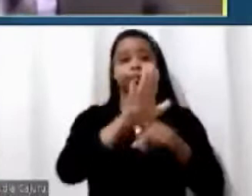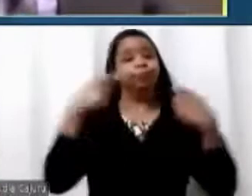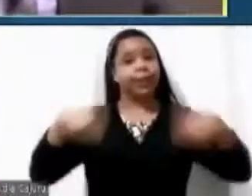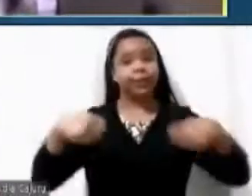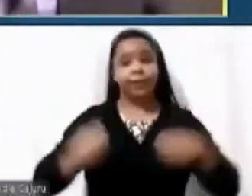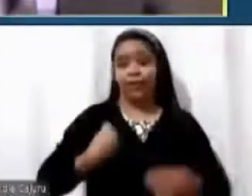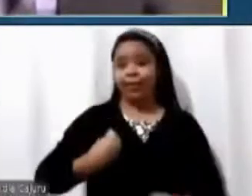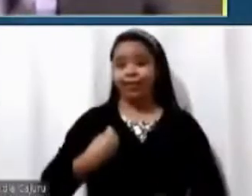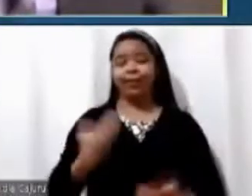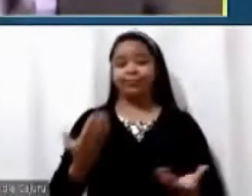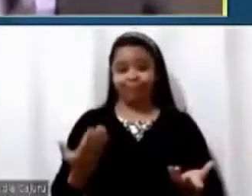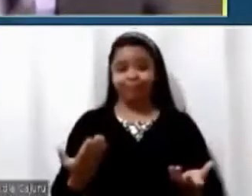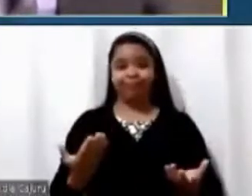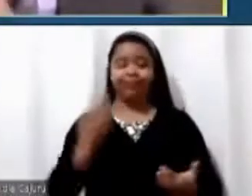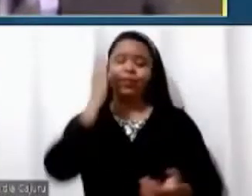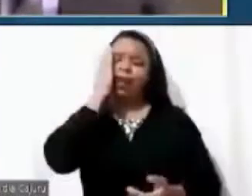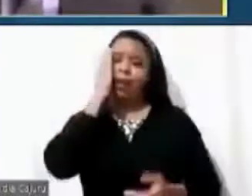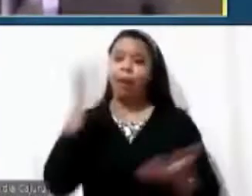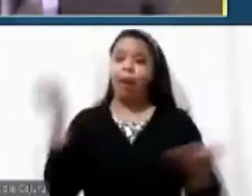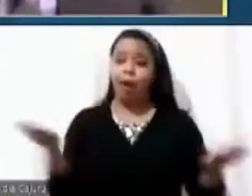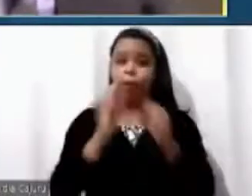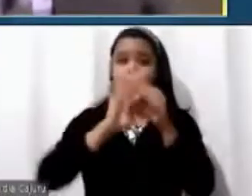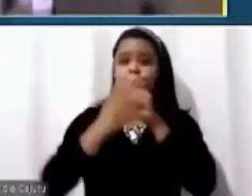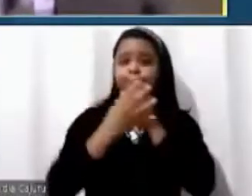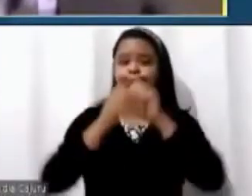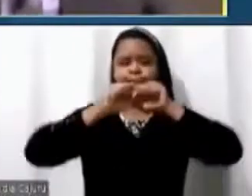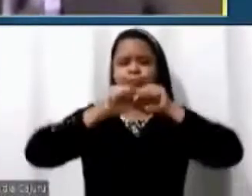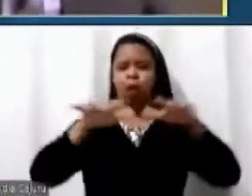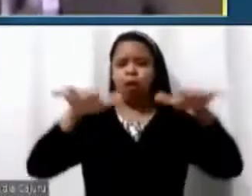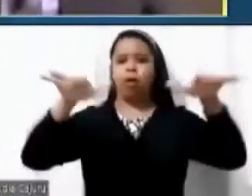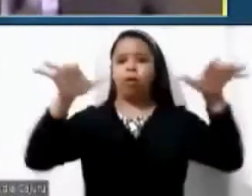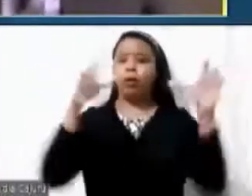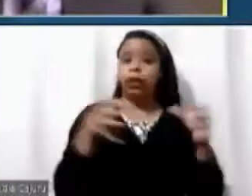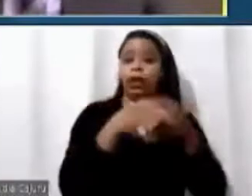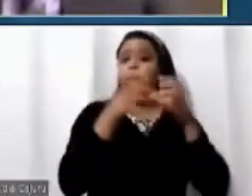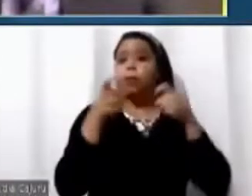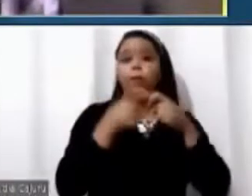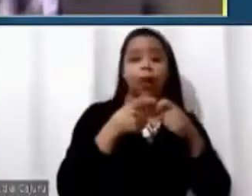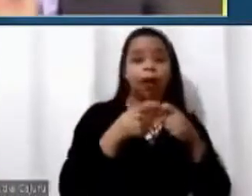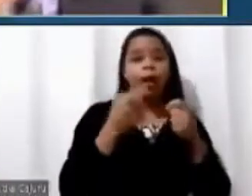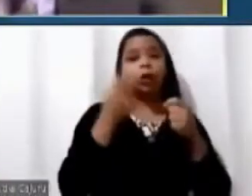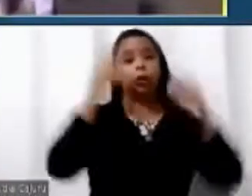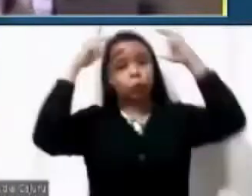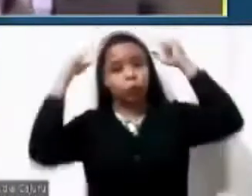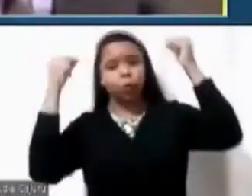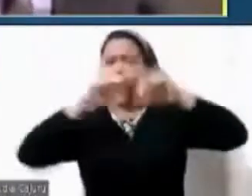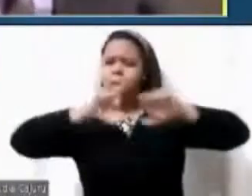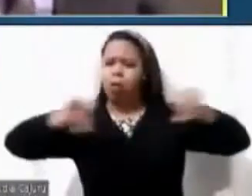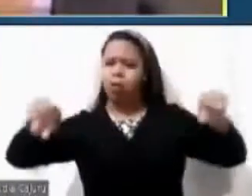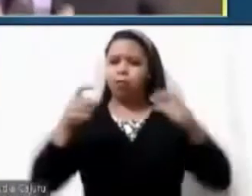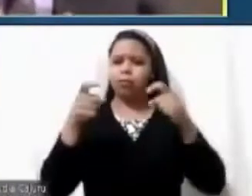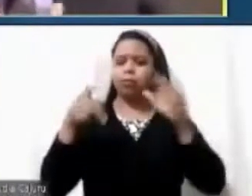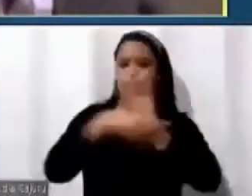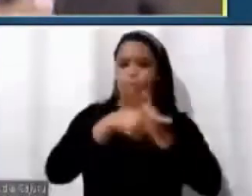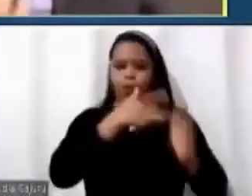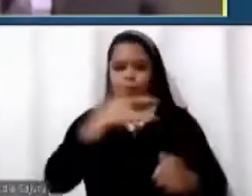que pareça estranho, deve ser encarado pelo profissional de saúde como uma proteção. nós não podemos esquecer o que está